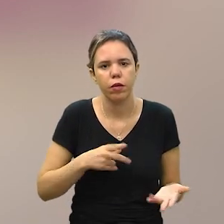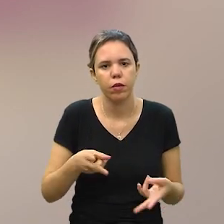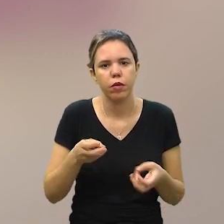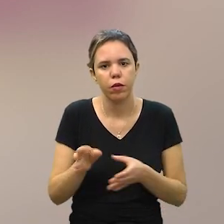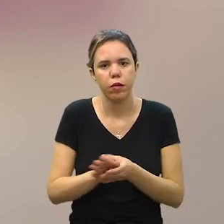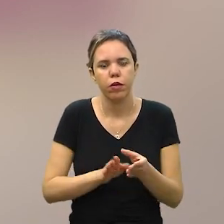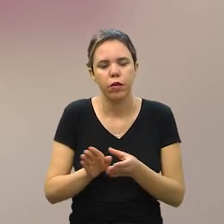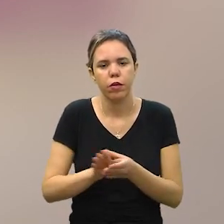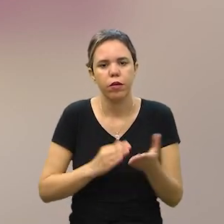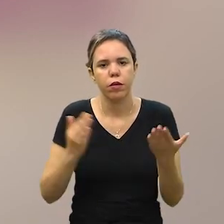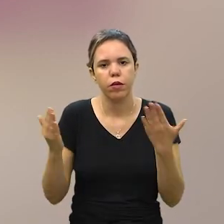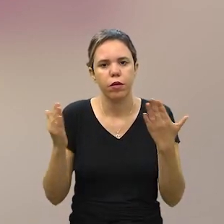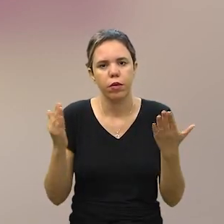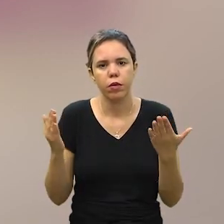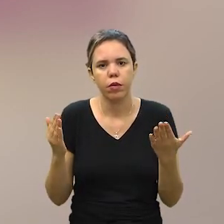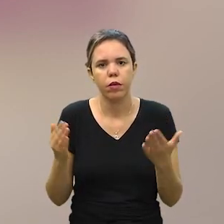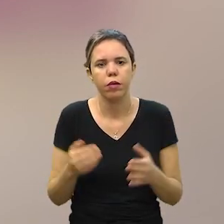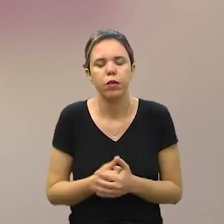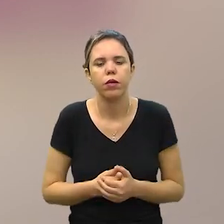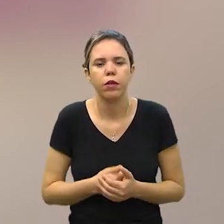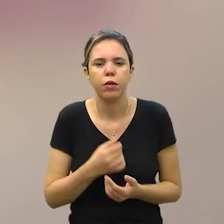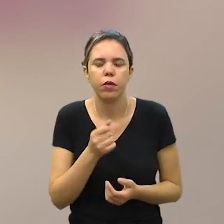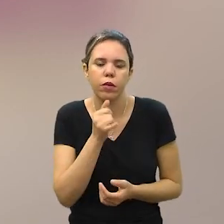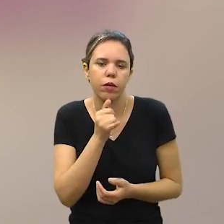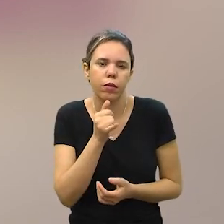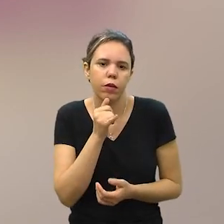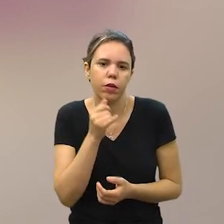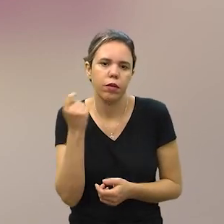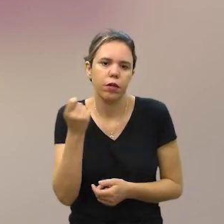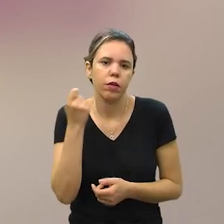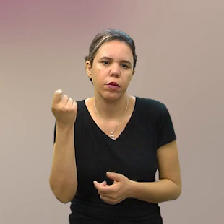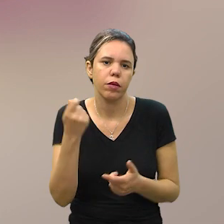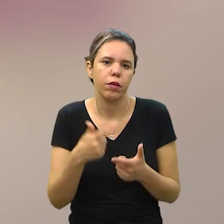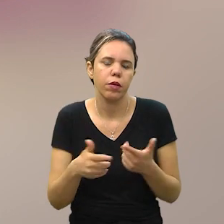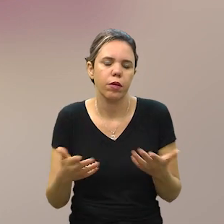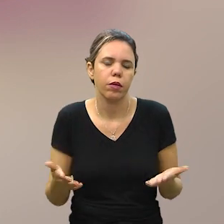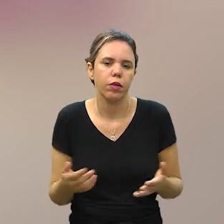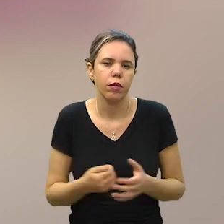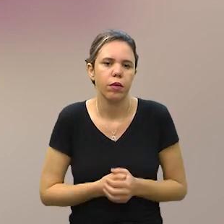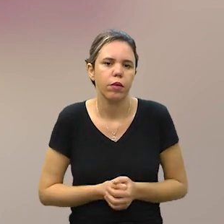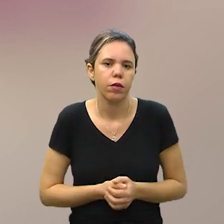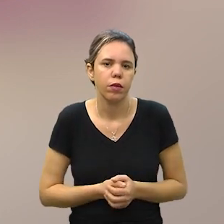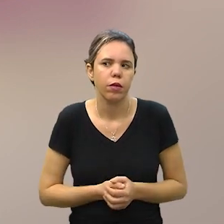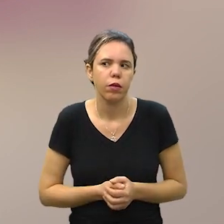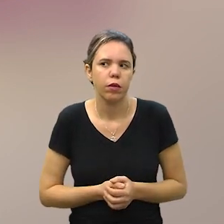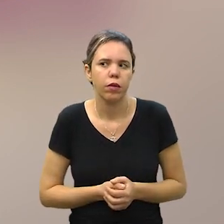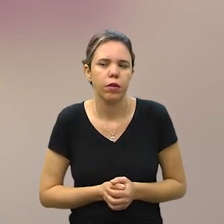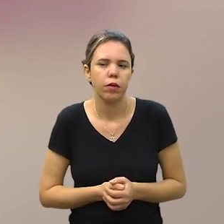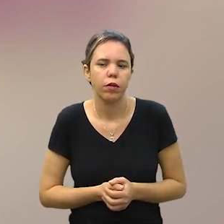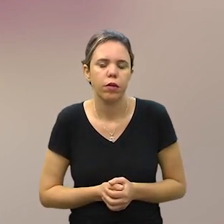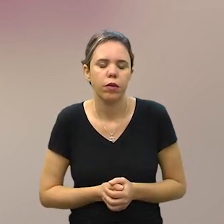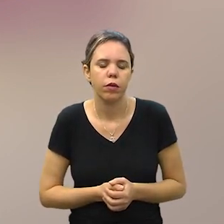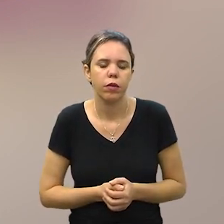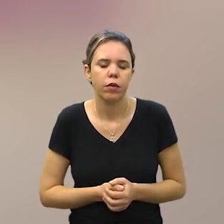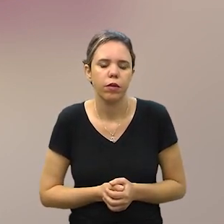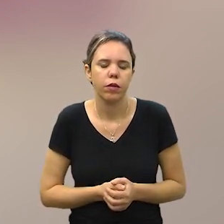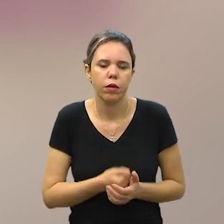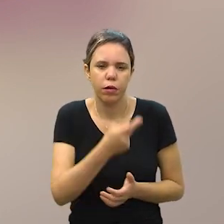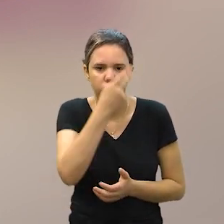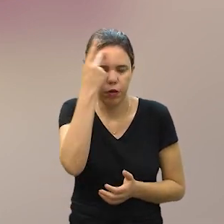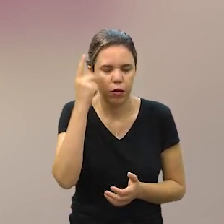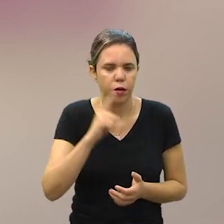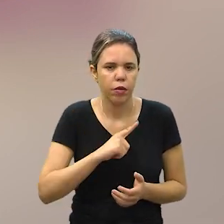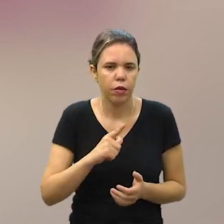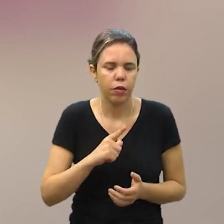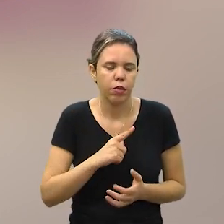gente recomenda a psicoterapia, mas em casos mais graves, em casos onde a